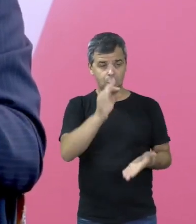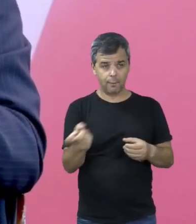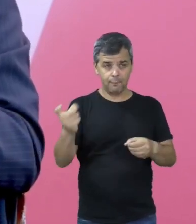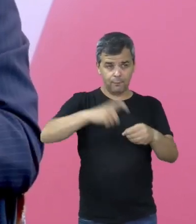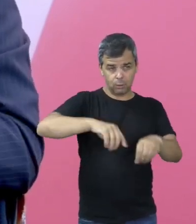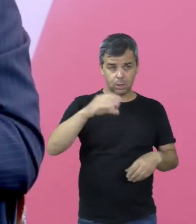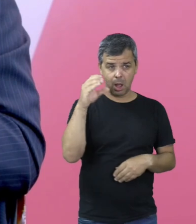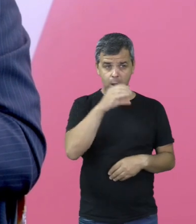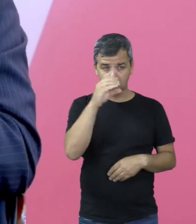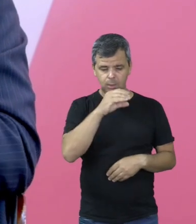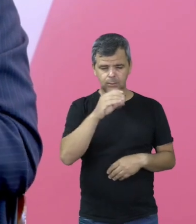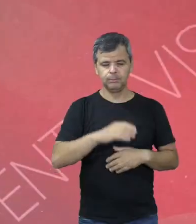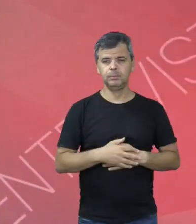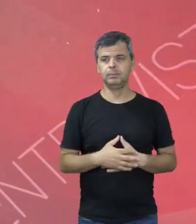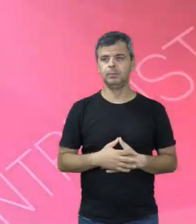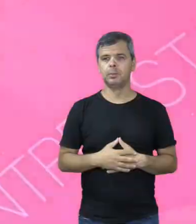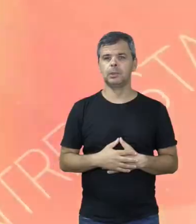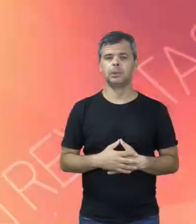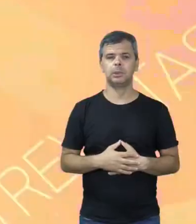volta já já, não sai daí.